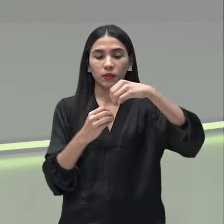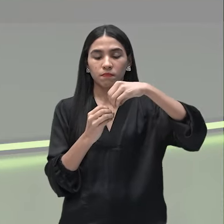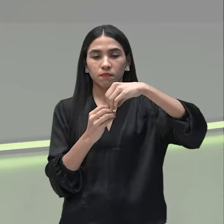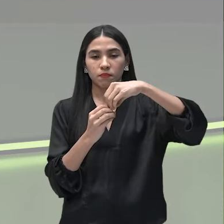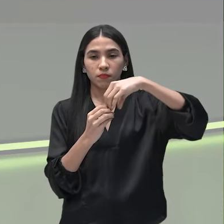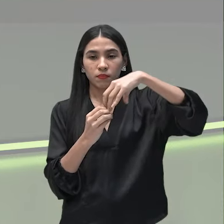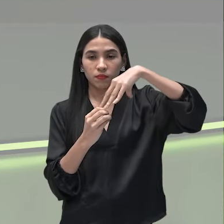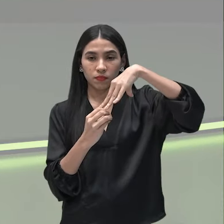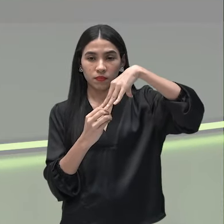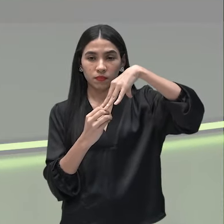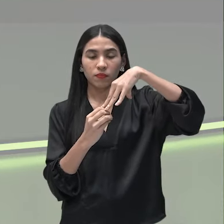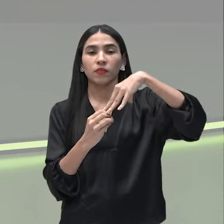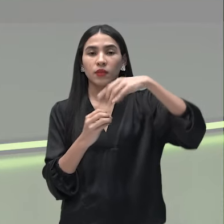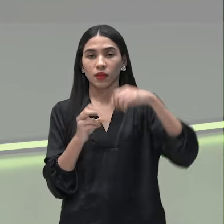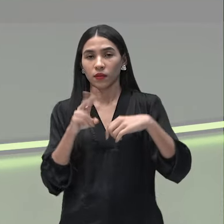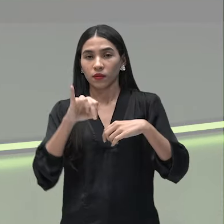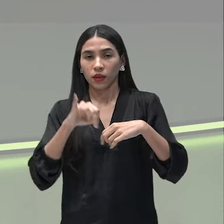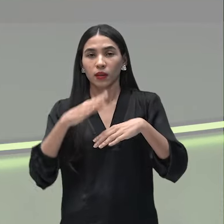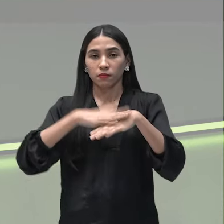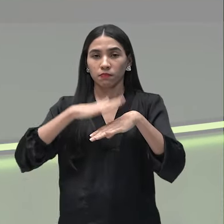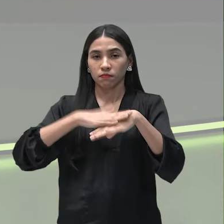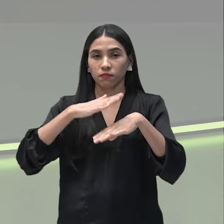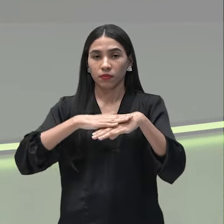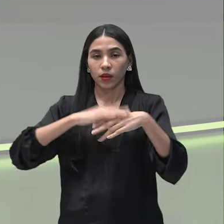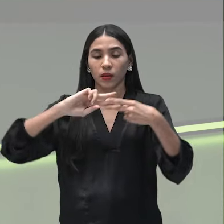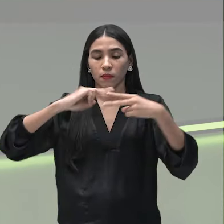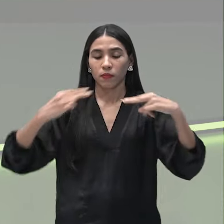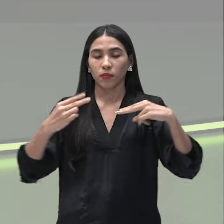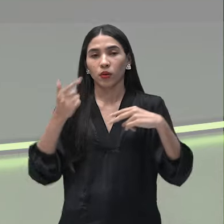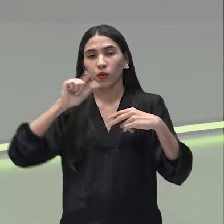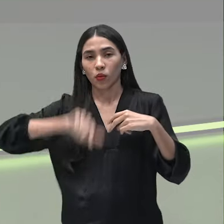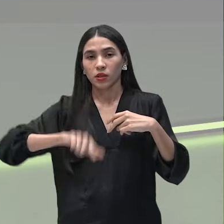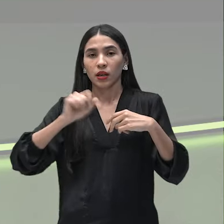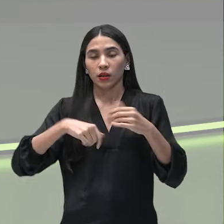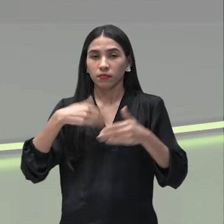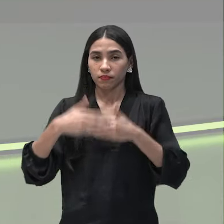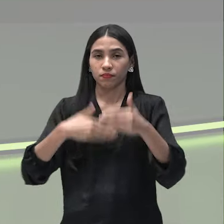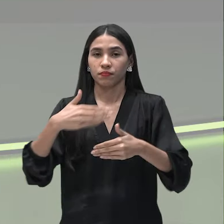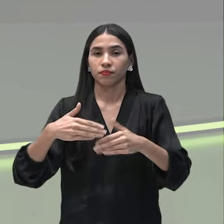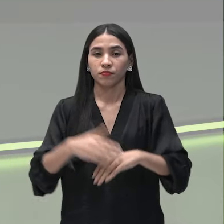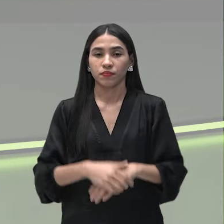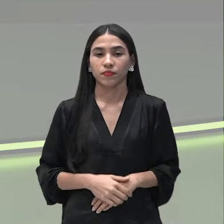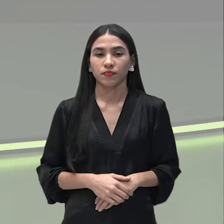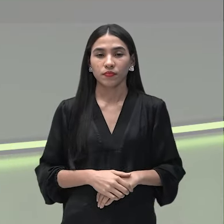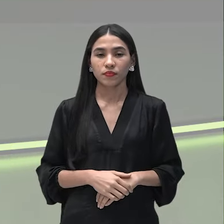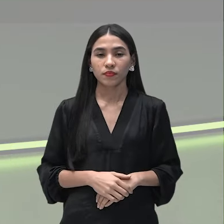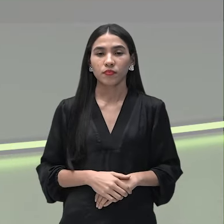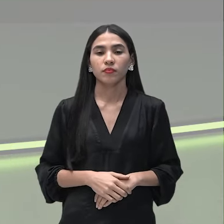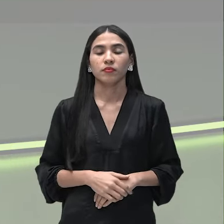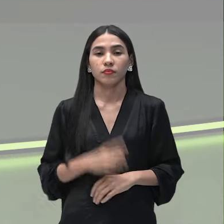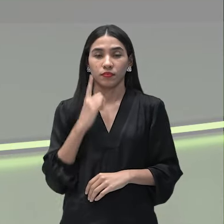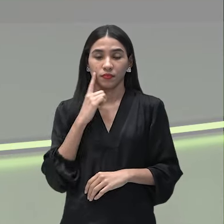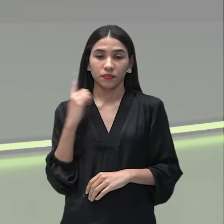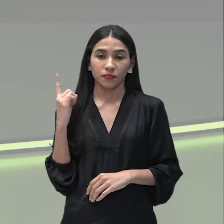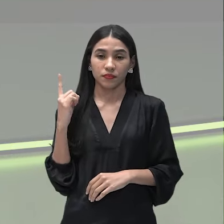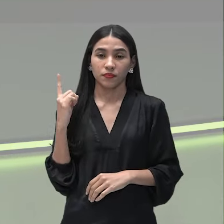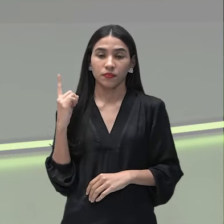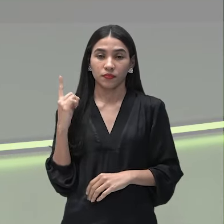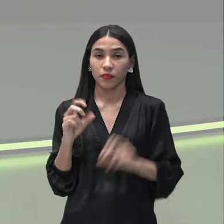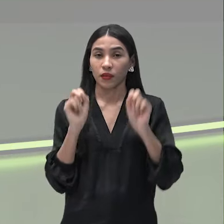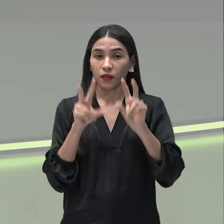injetar o material genético lá na bactéria, para que ele consiga se reproduzir. Tá bom? Então a gente observa aqui o